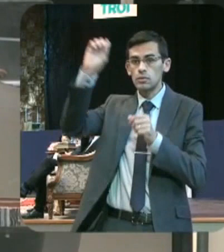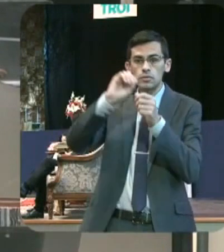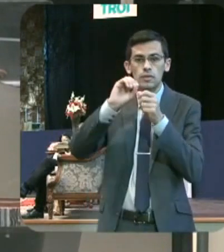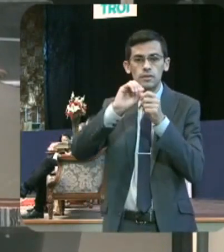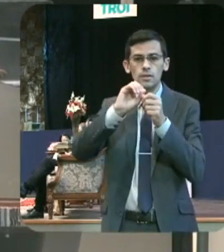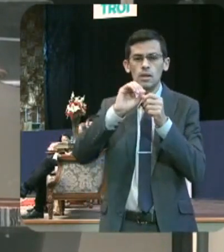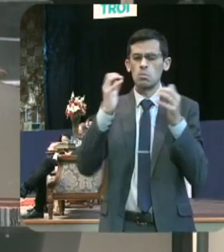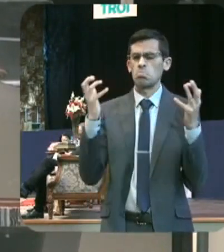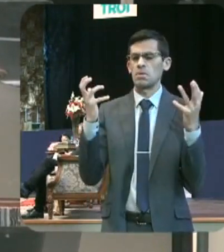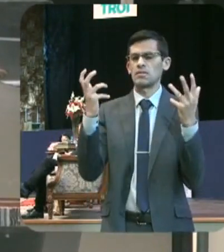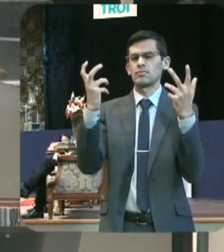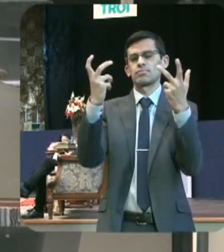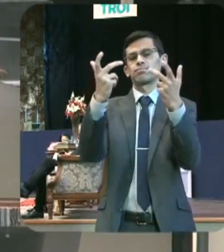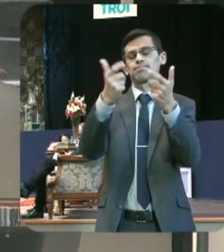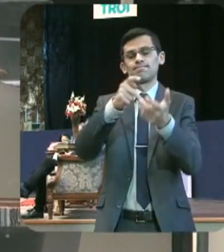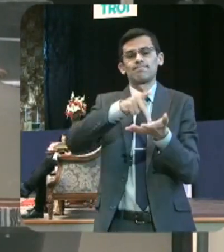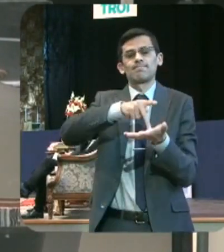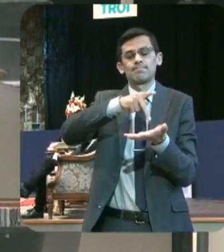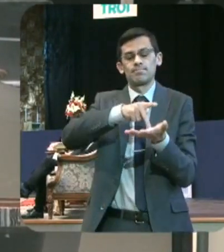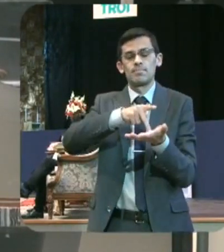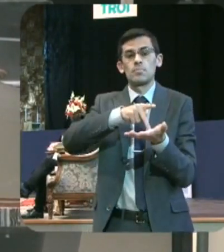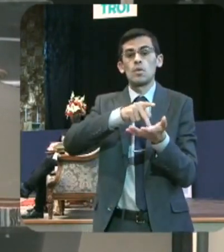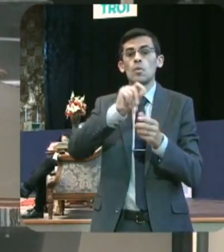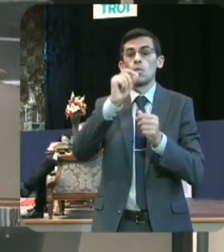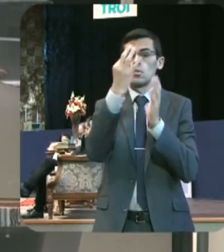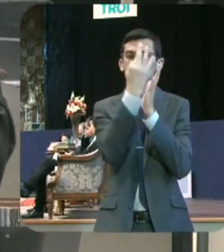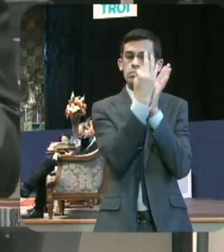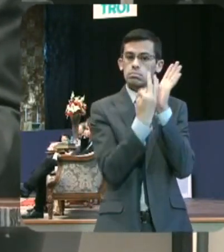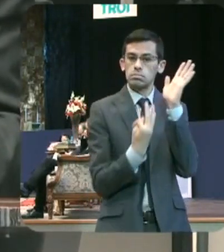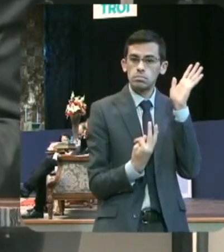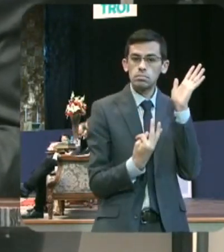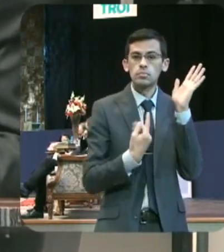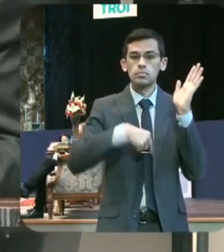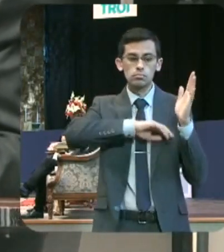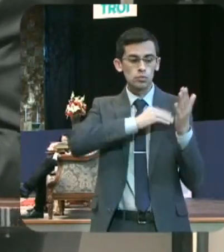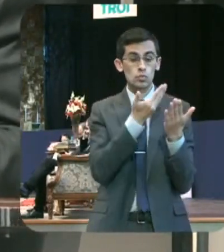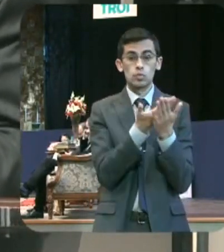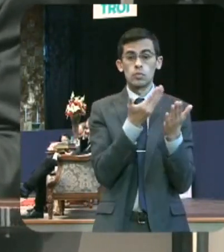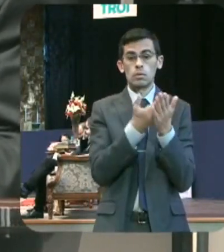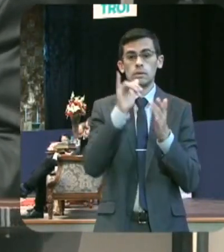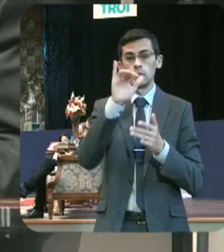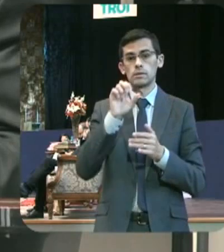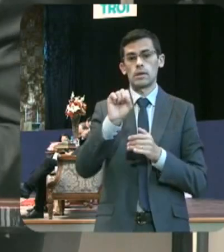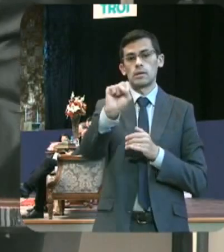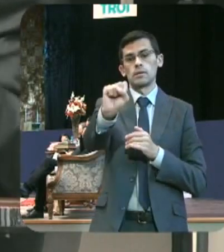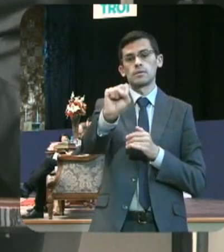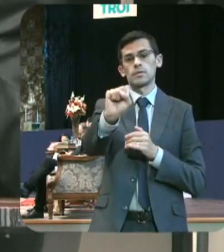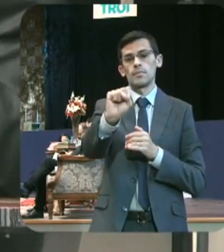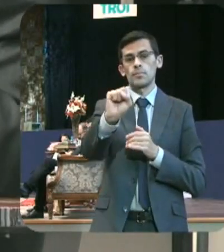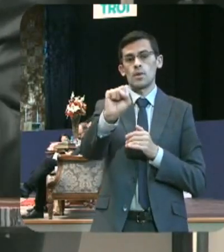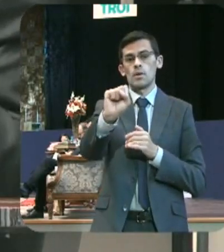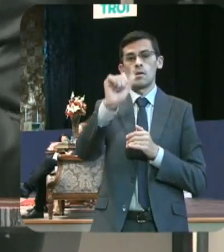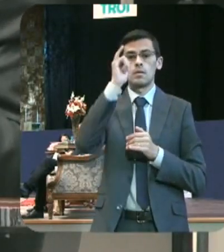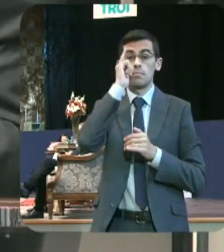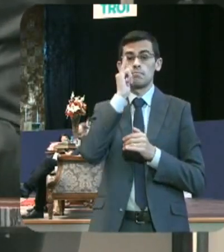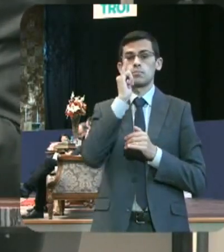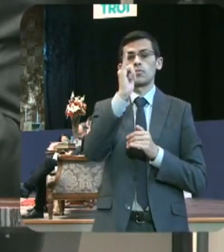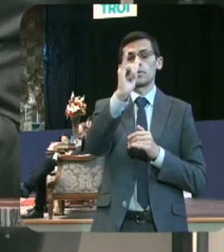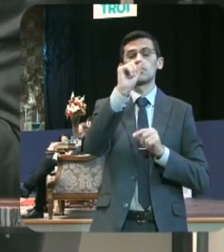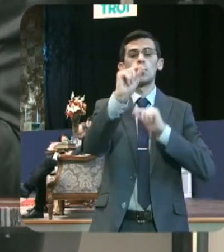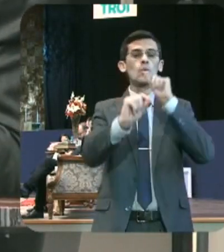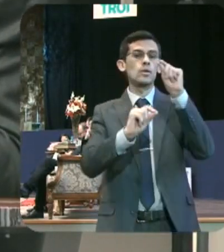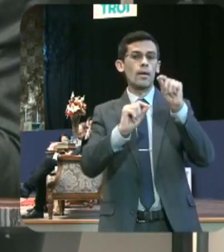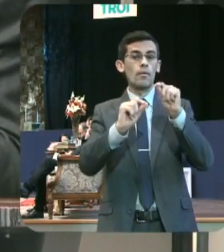Olha que coisa tremenda. Esse texto de Isaías, essa profecia, ela